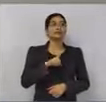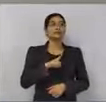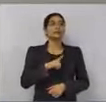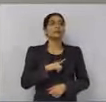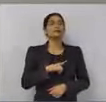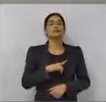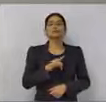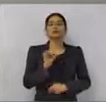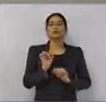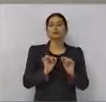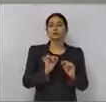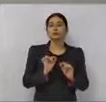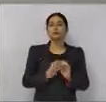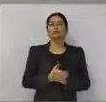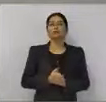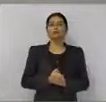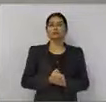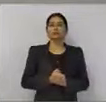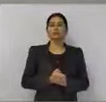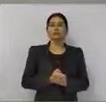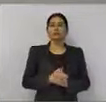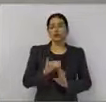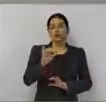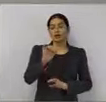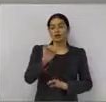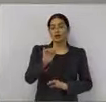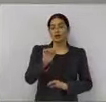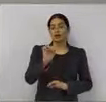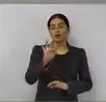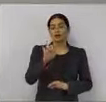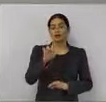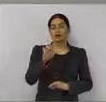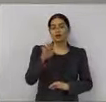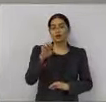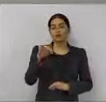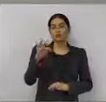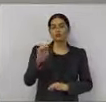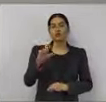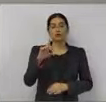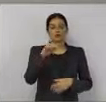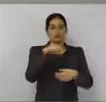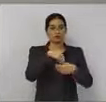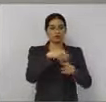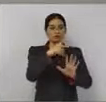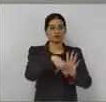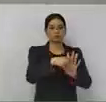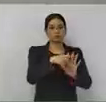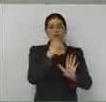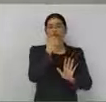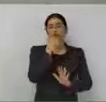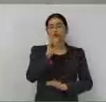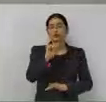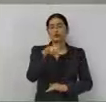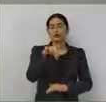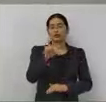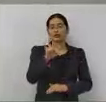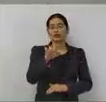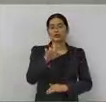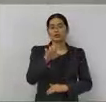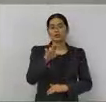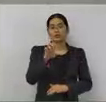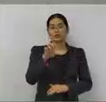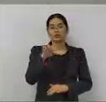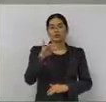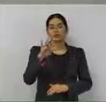Sim, é previsto um plano de monitoramento de efluentes, né, conforme prevê a legislação. Tem